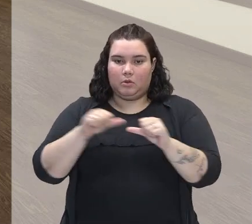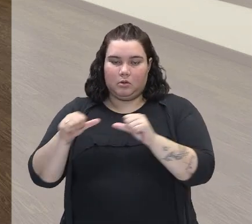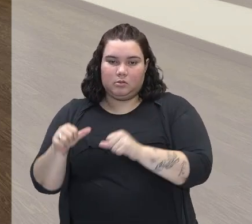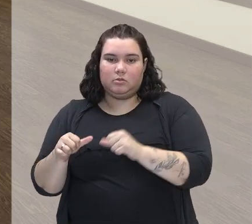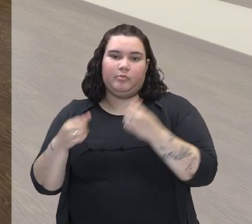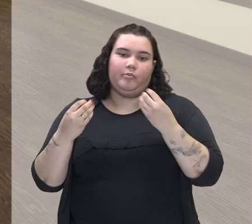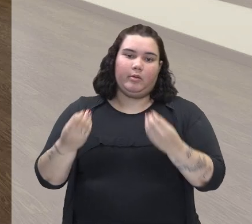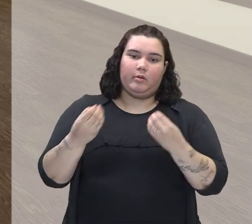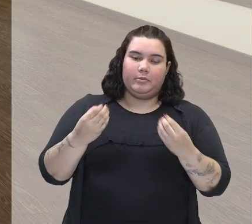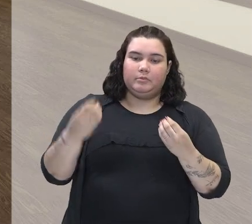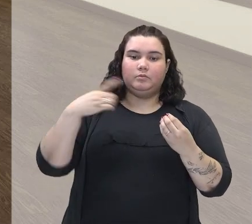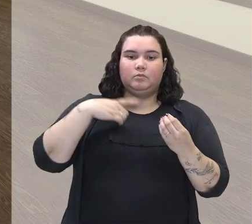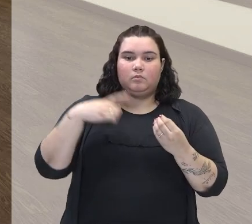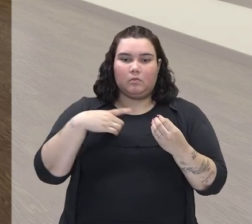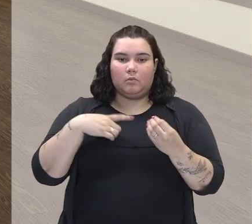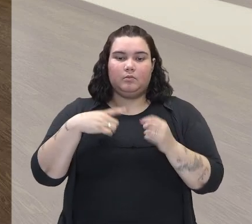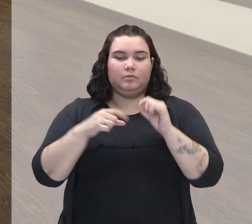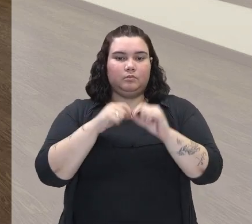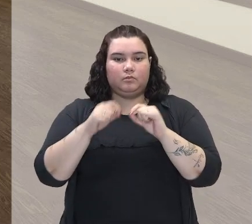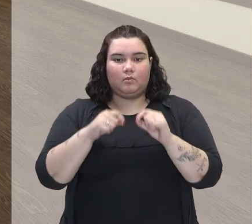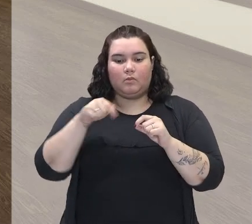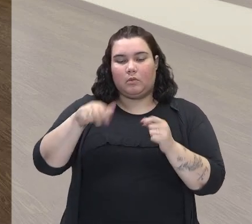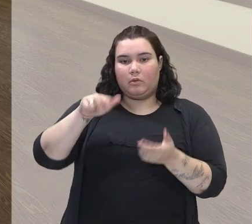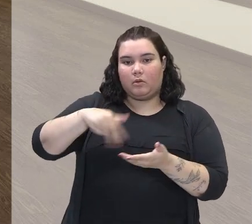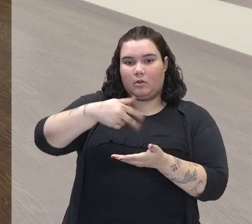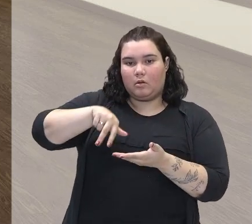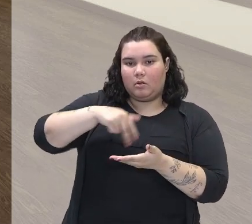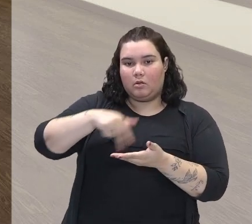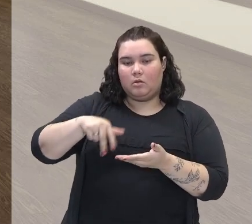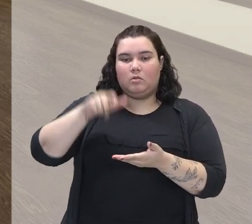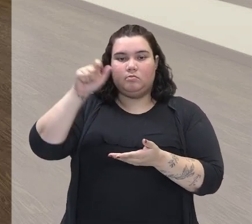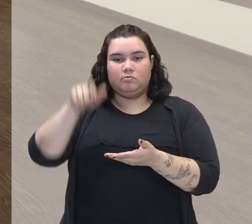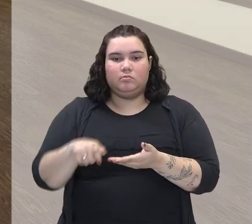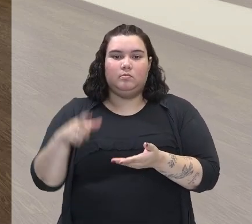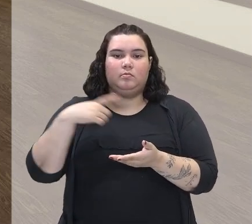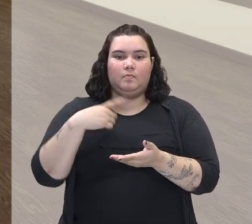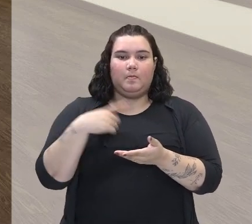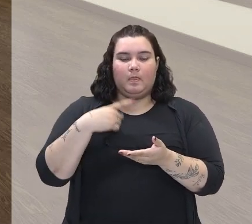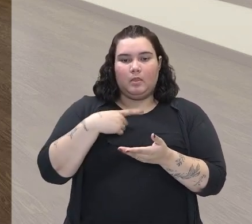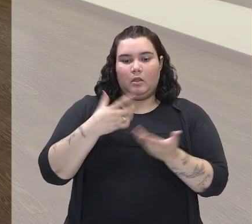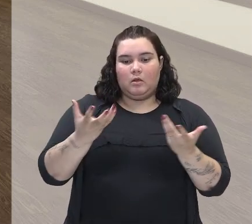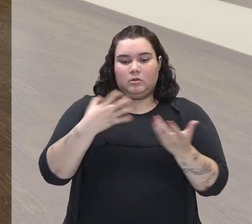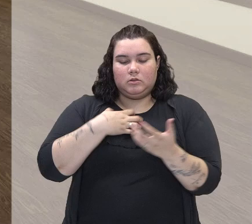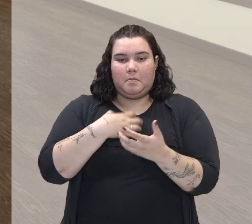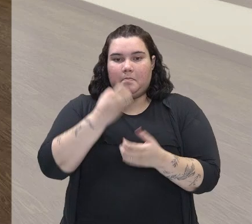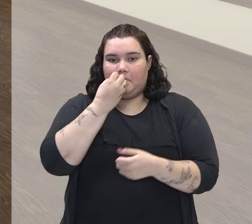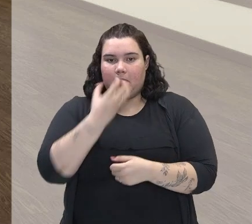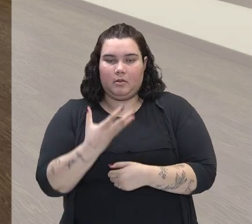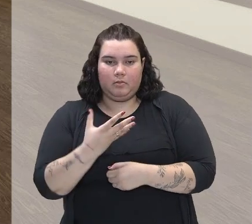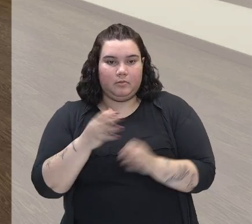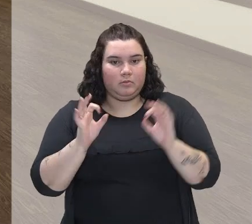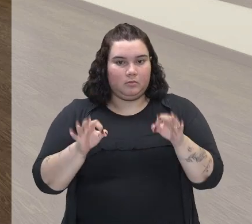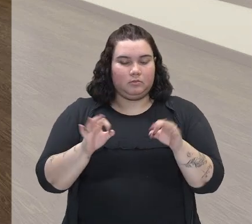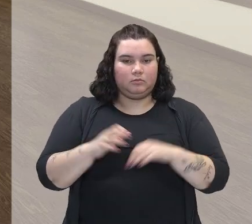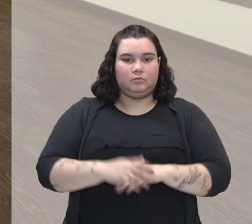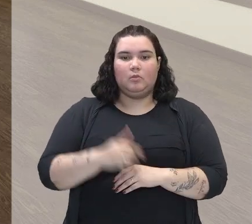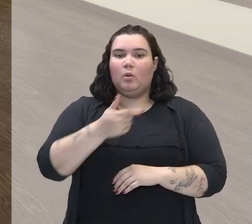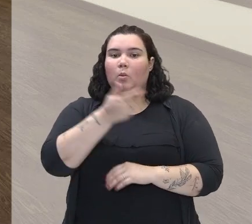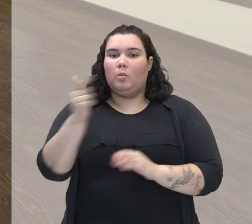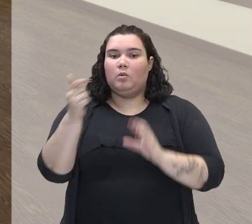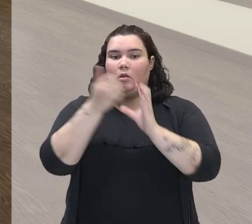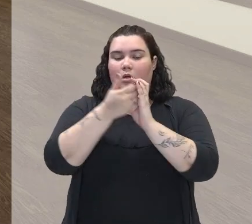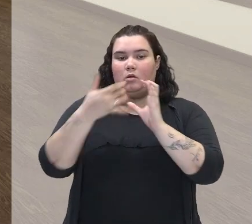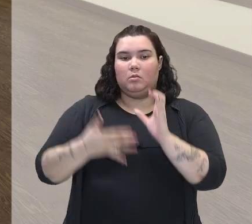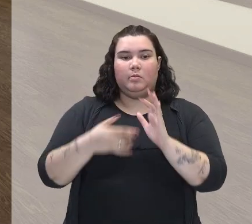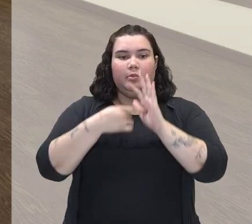para chegar numa dança onde o bailarino se sinta mais confortável. Então, outra característica que nós